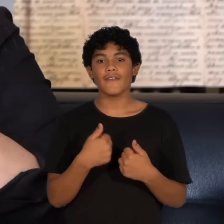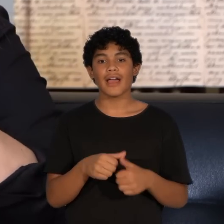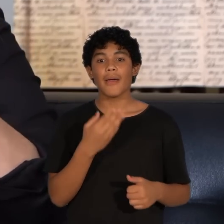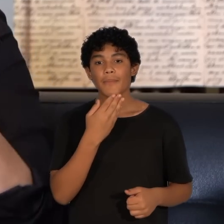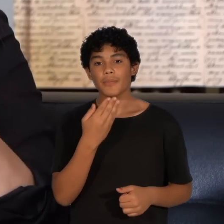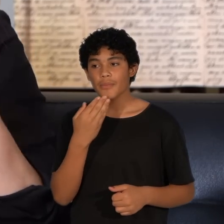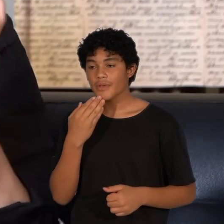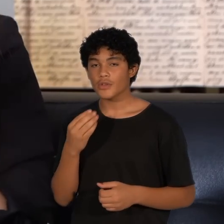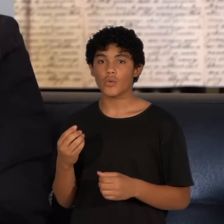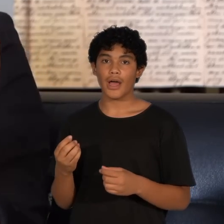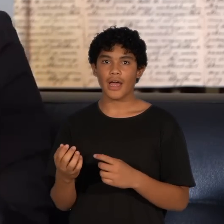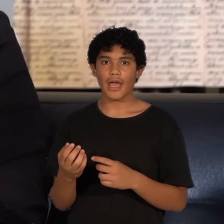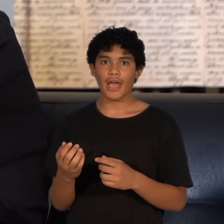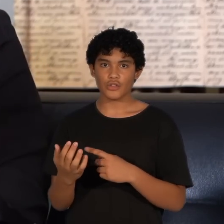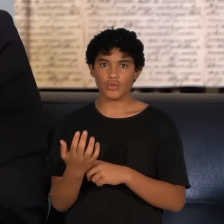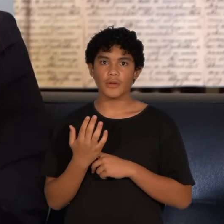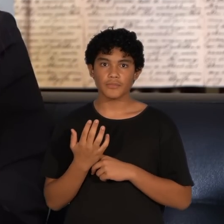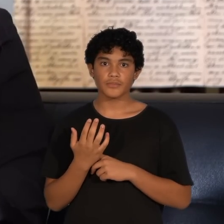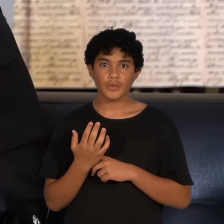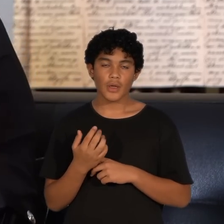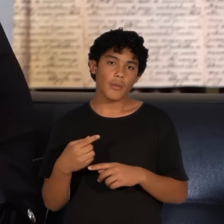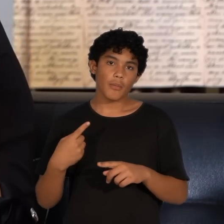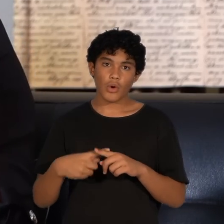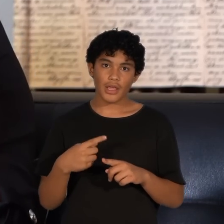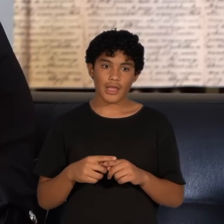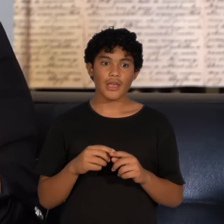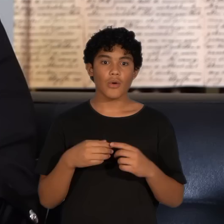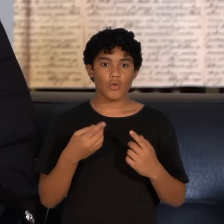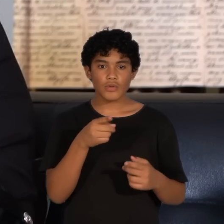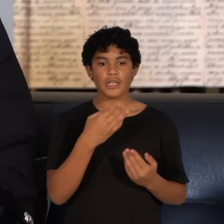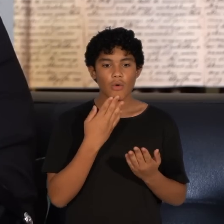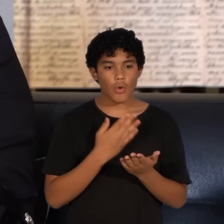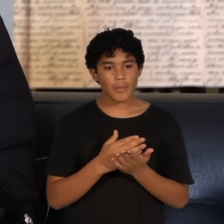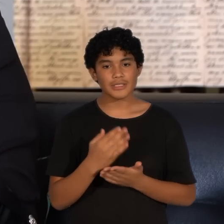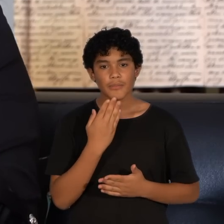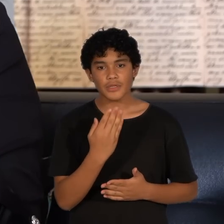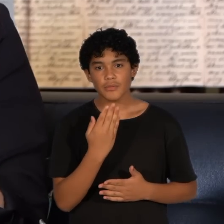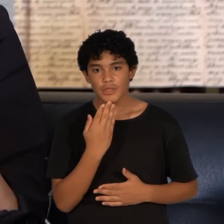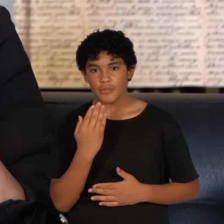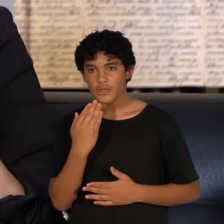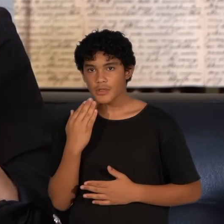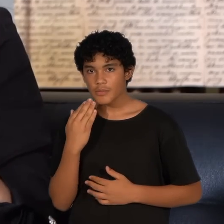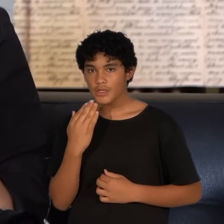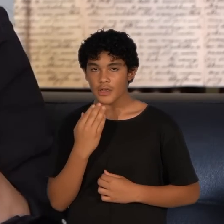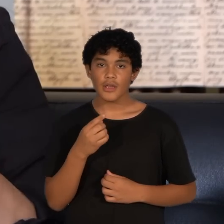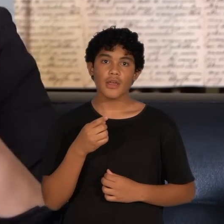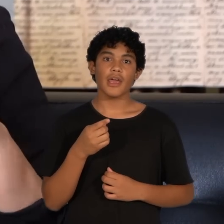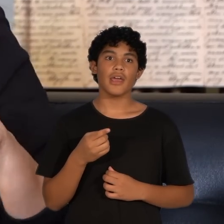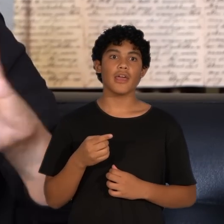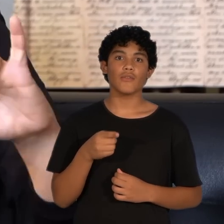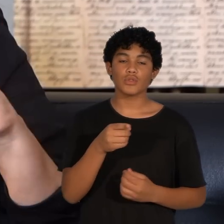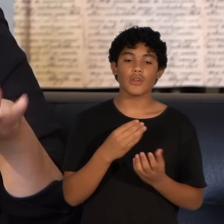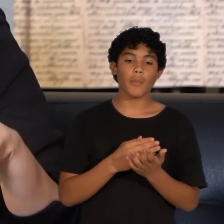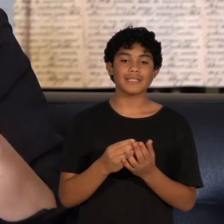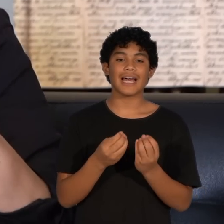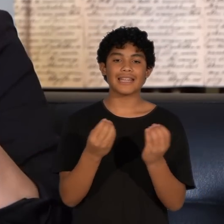se ajudar, porque um não poderia dever a um ao outro, porque se você pedir favor, vai começar um relacionamento. É igual aquela história assim, né? Você não pode